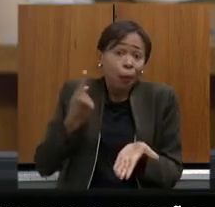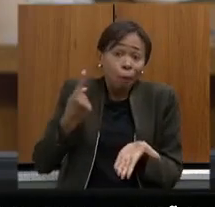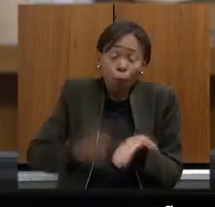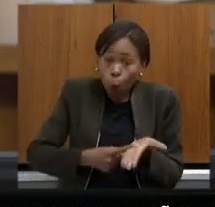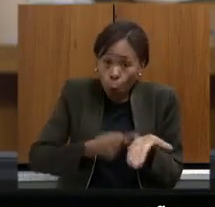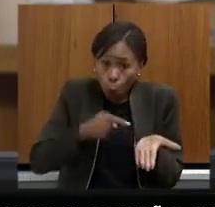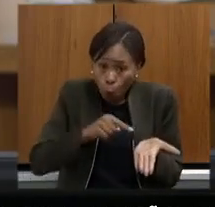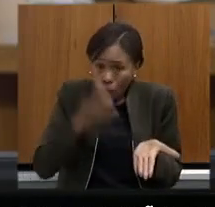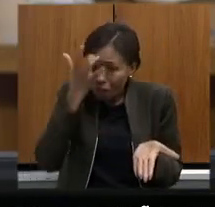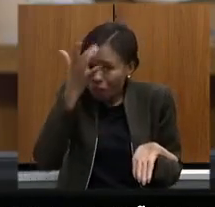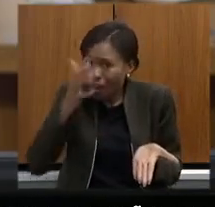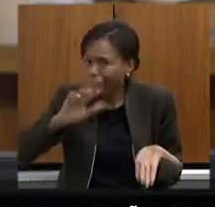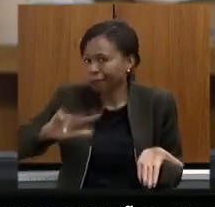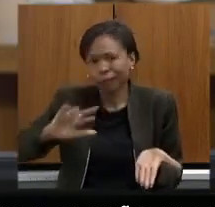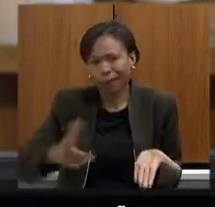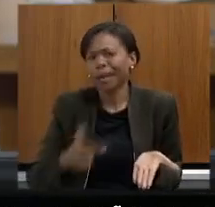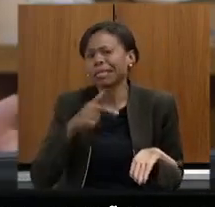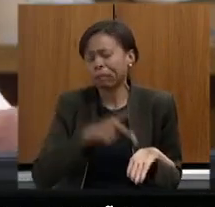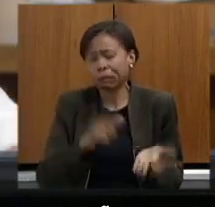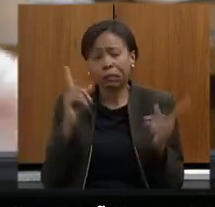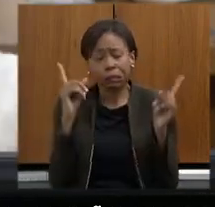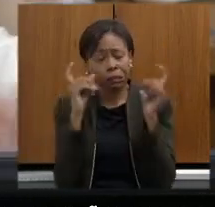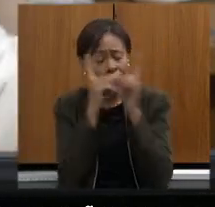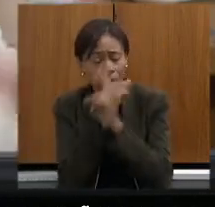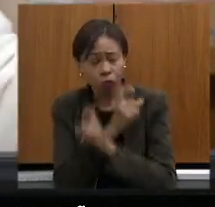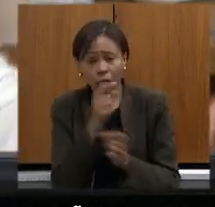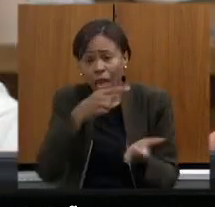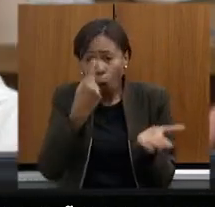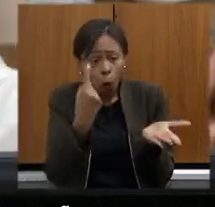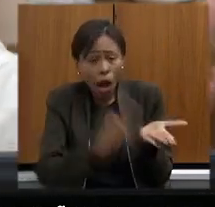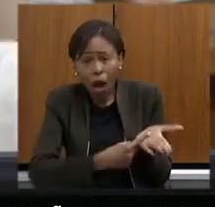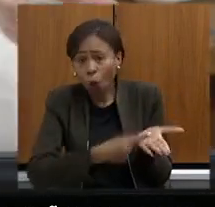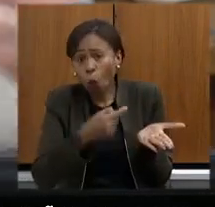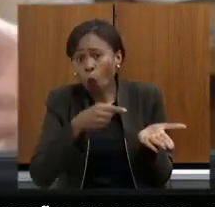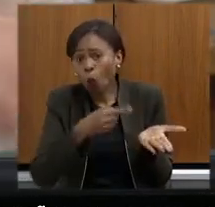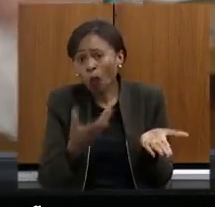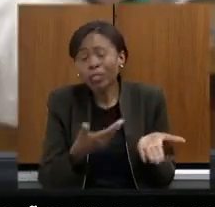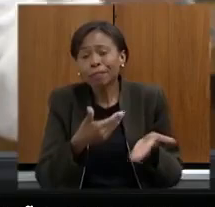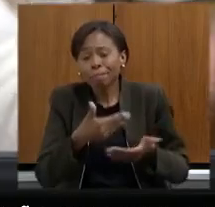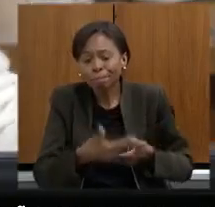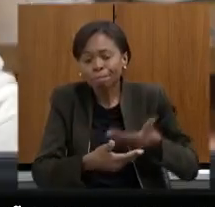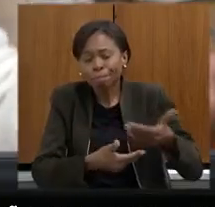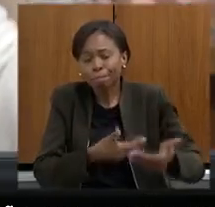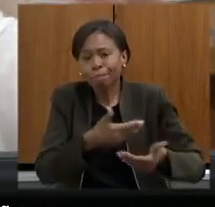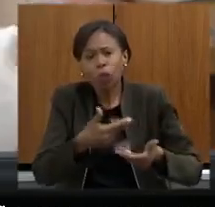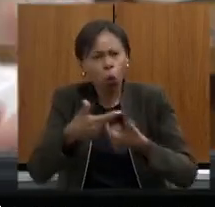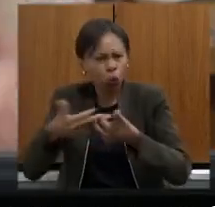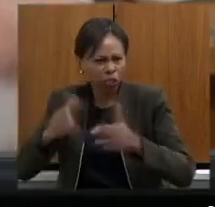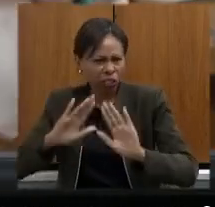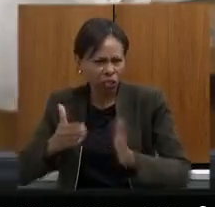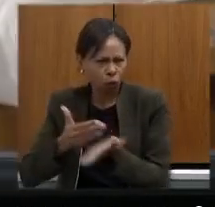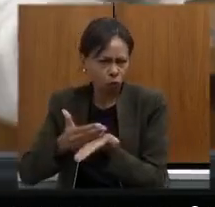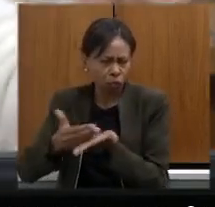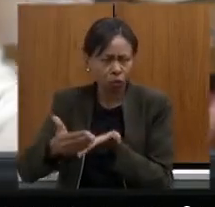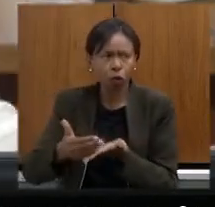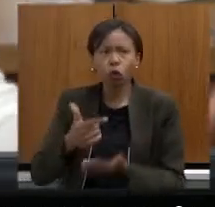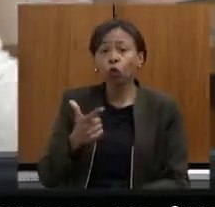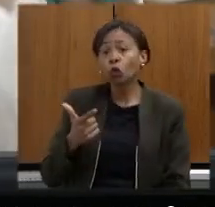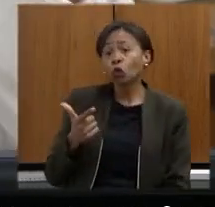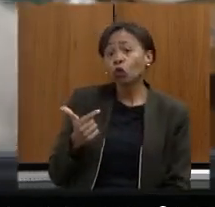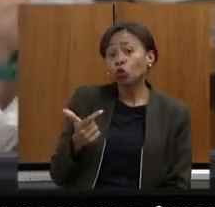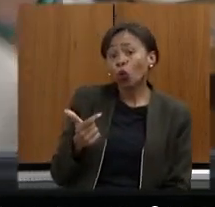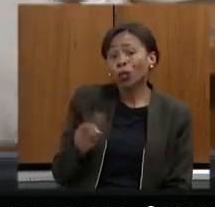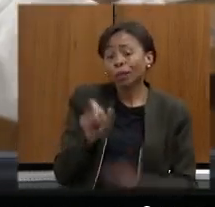complexo tá a gente tá tratando de um acordo que trata de um acordo em execução de coisas que já começaram são 12